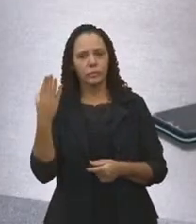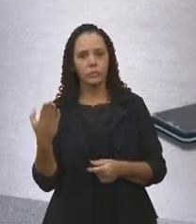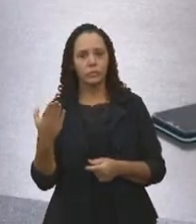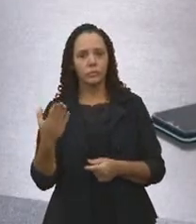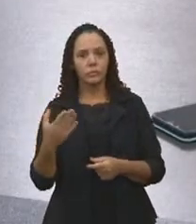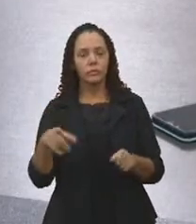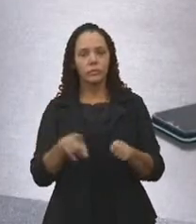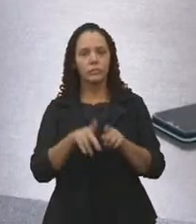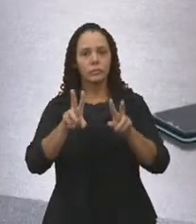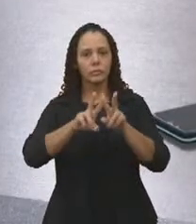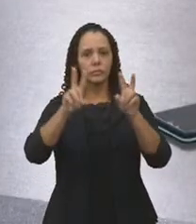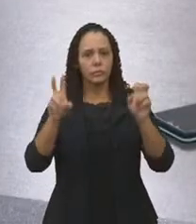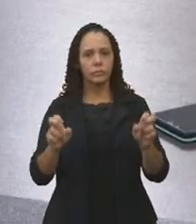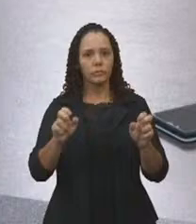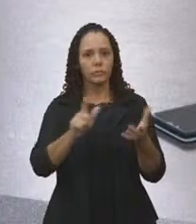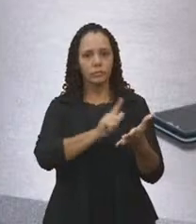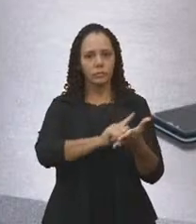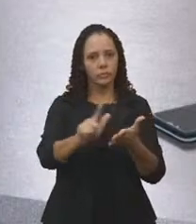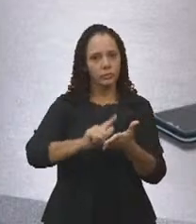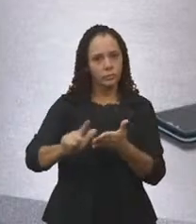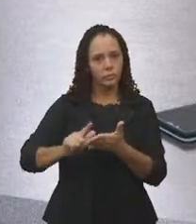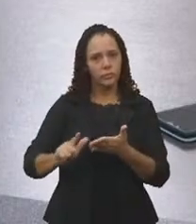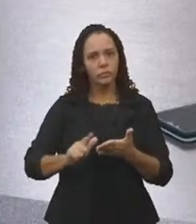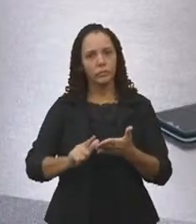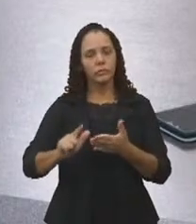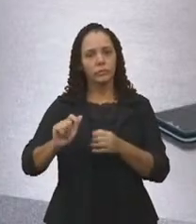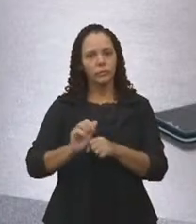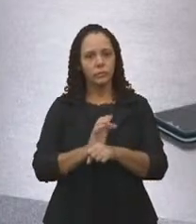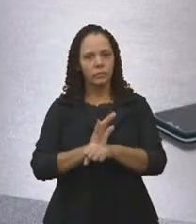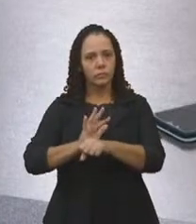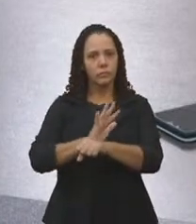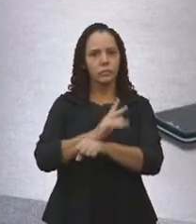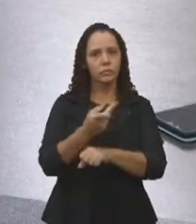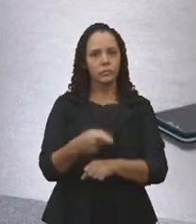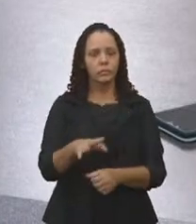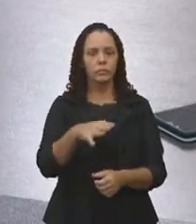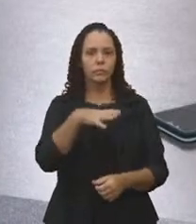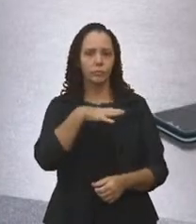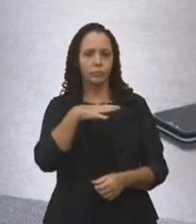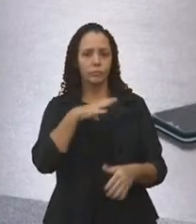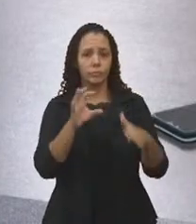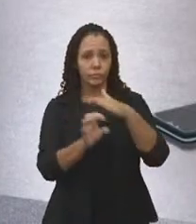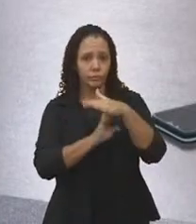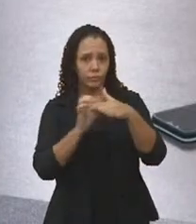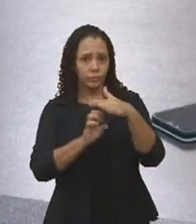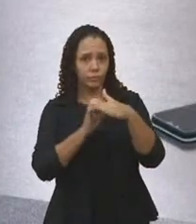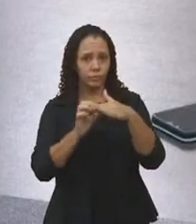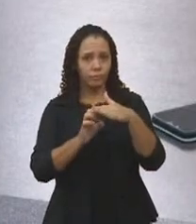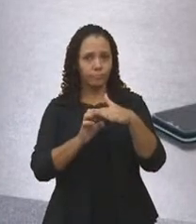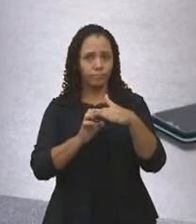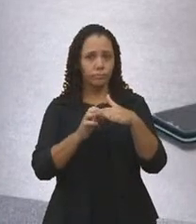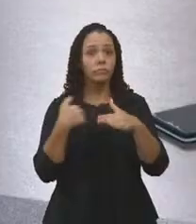a capina da cidade de Jacareí, essa ambiental, deixa a gente preocupado também.